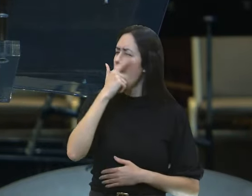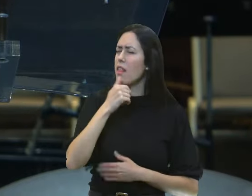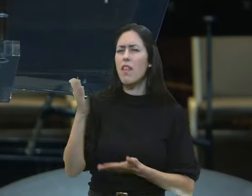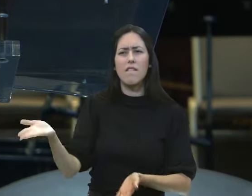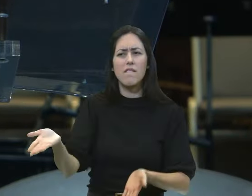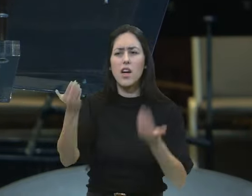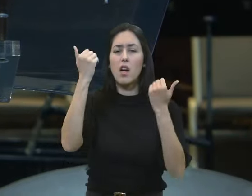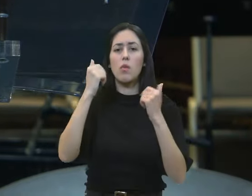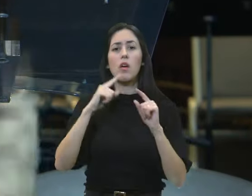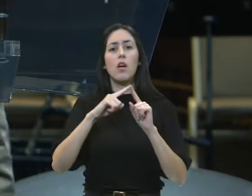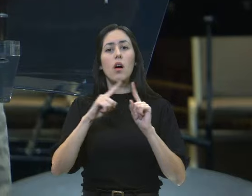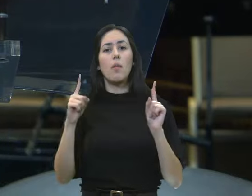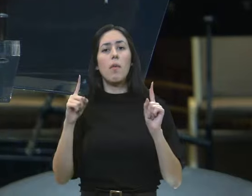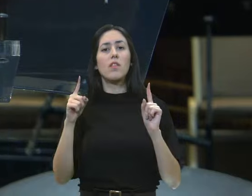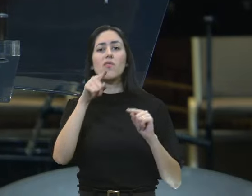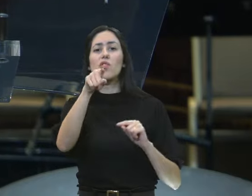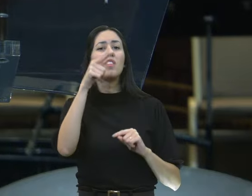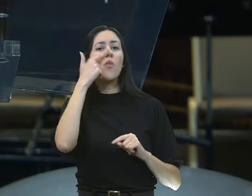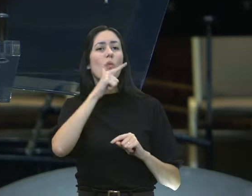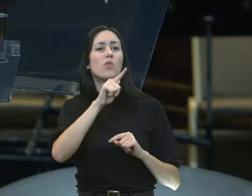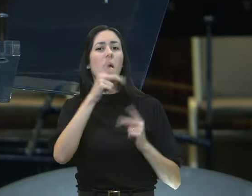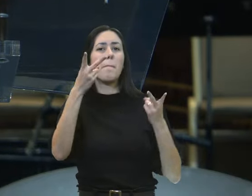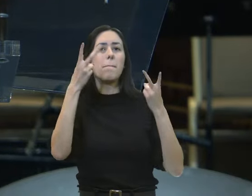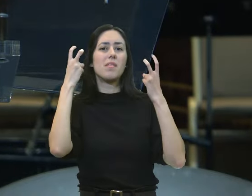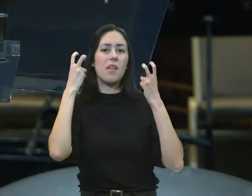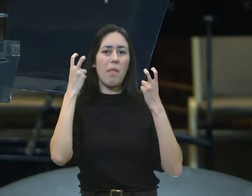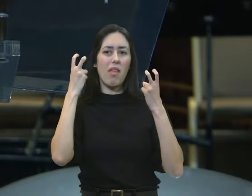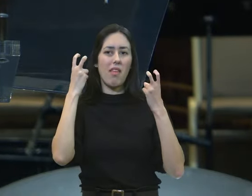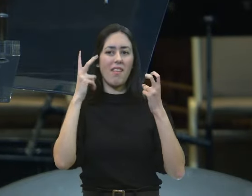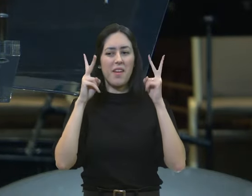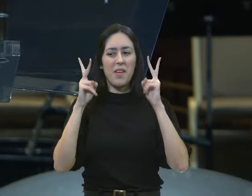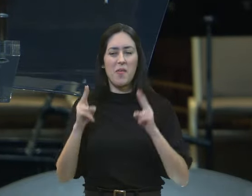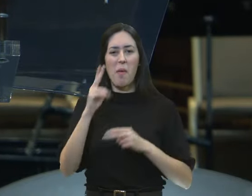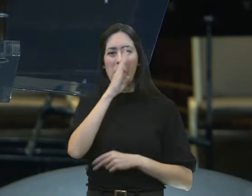mas você não pode enxergar tanto quanto o Bartimeu.